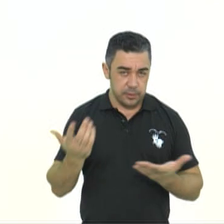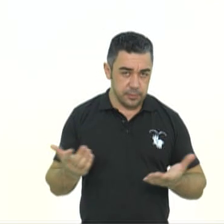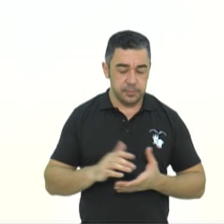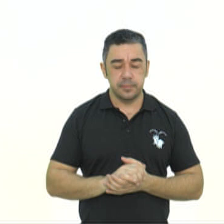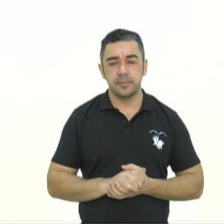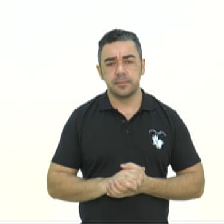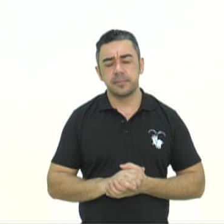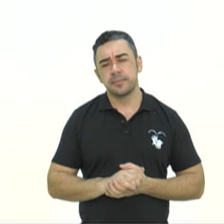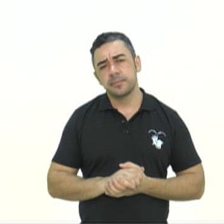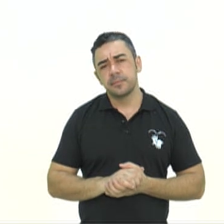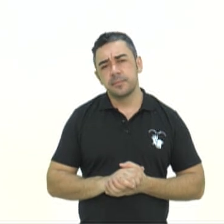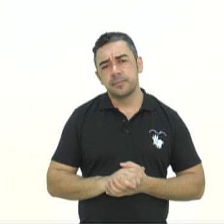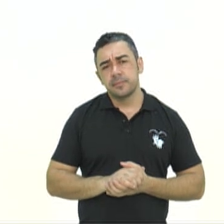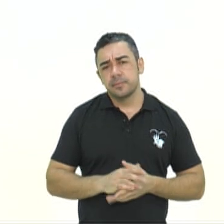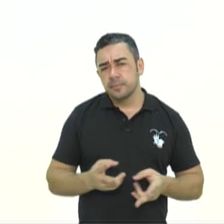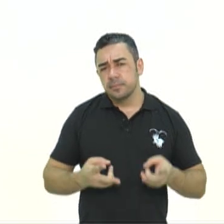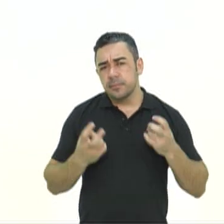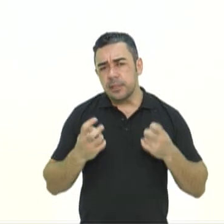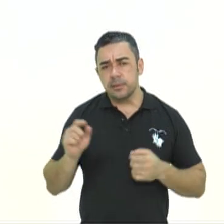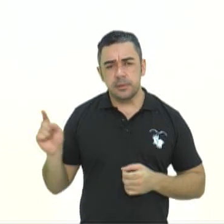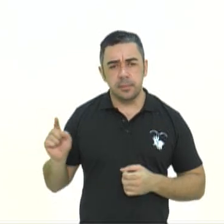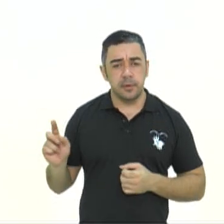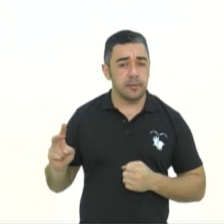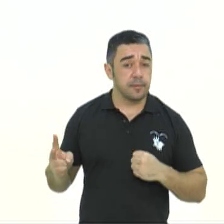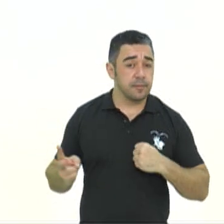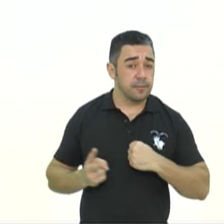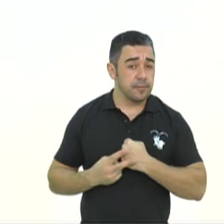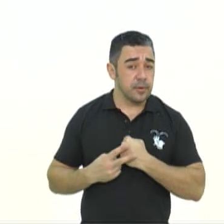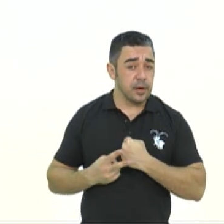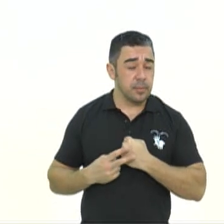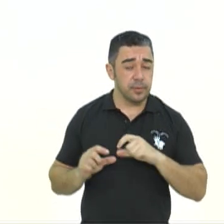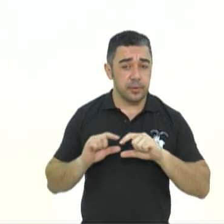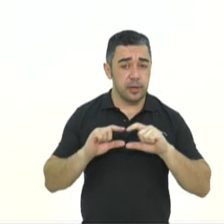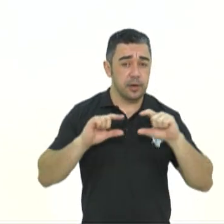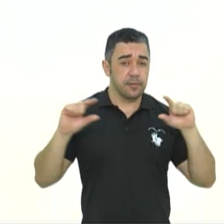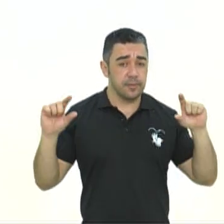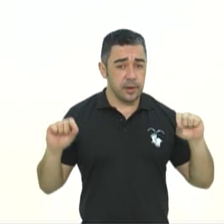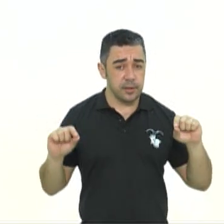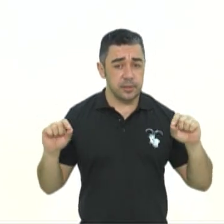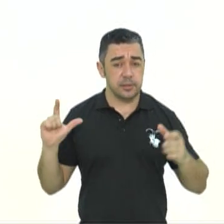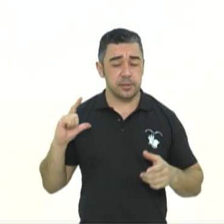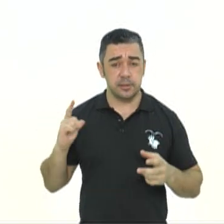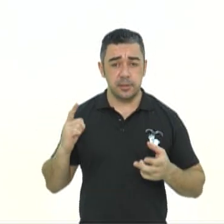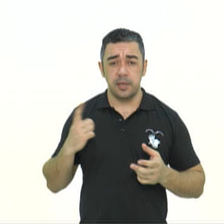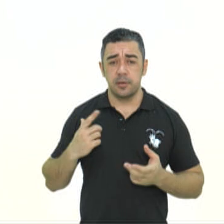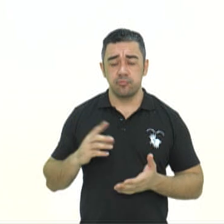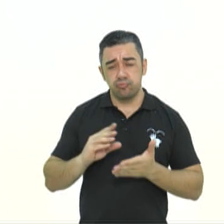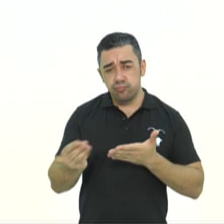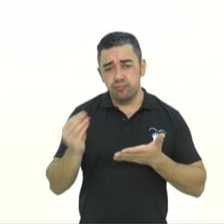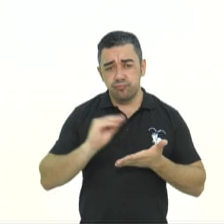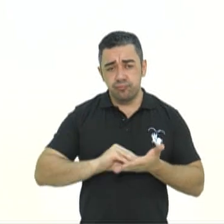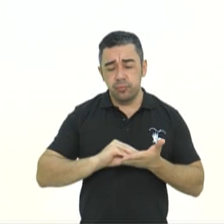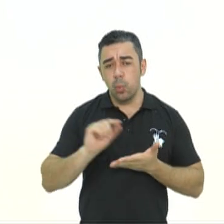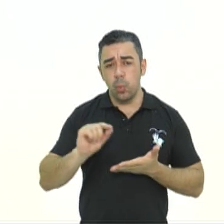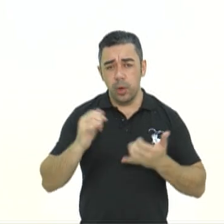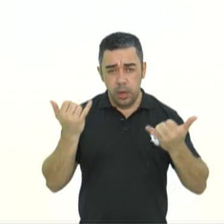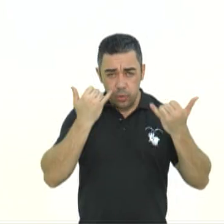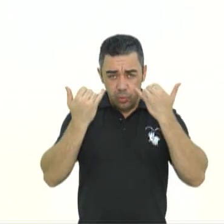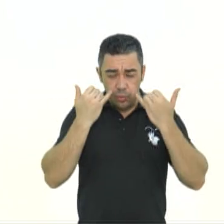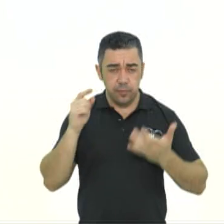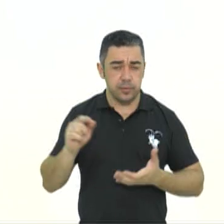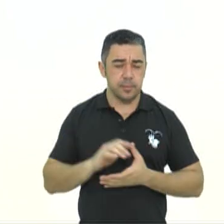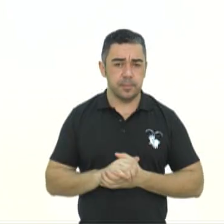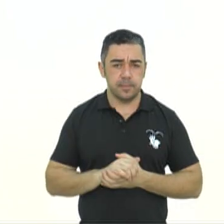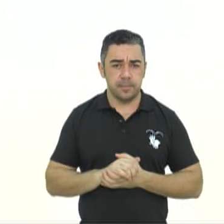perguntado. Observe a forma verbal em destaque na frase a seguir, extraída da notícia. Temos